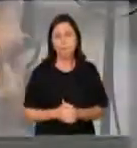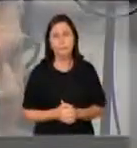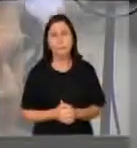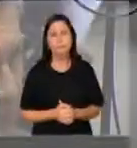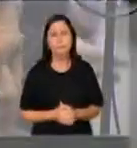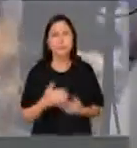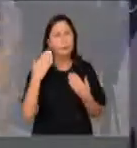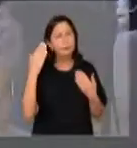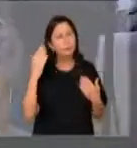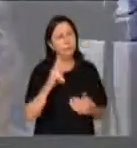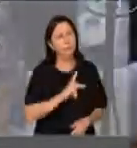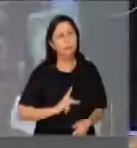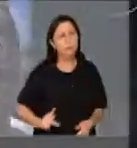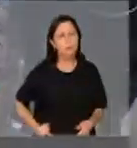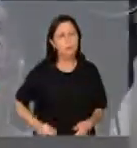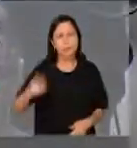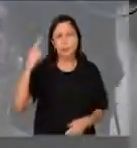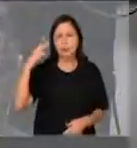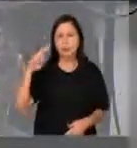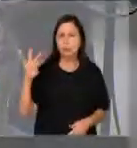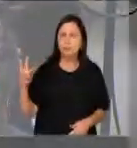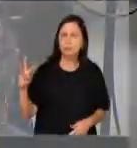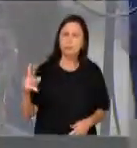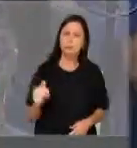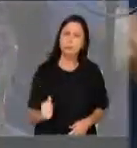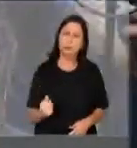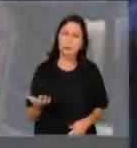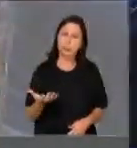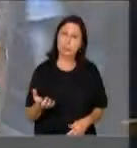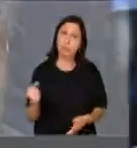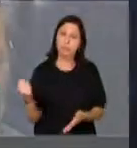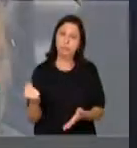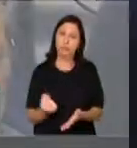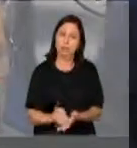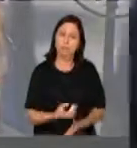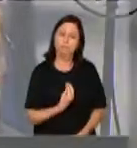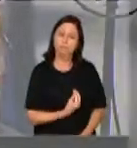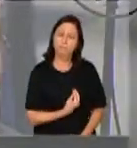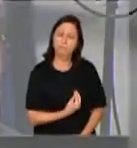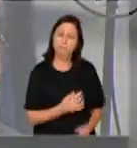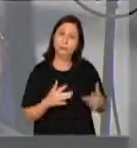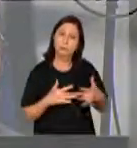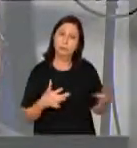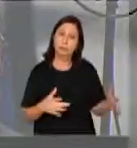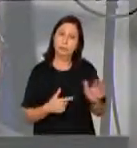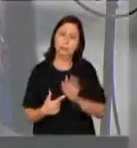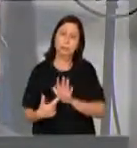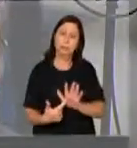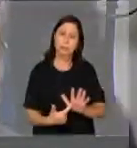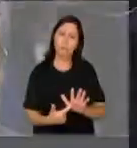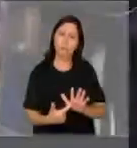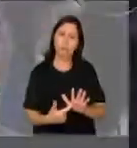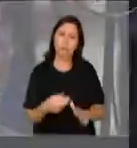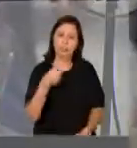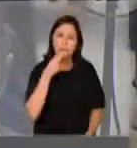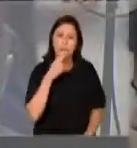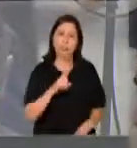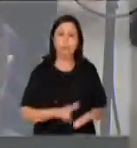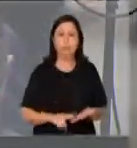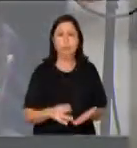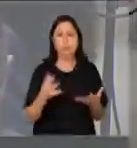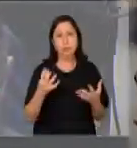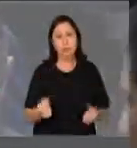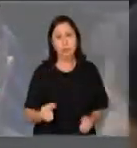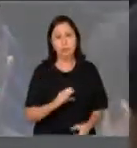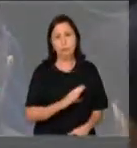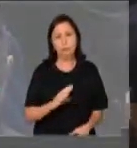Obrigado, presidenta, senhoras e senhores. Eu quero aqui registrar e falar da minha solidariedade. Carta que recebi da Comissão